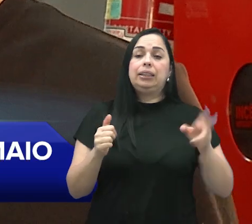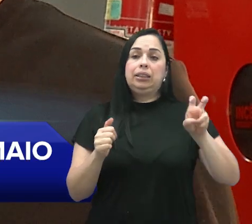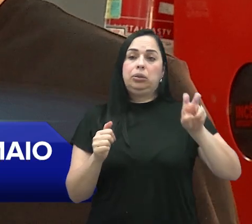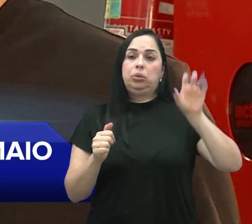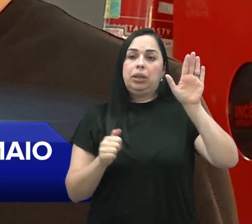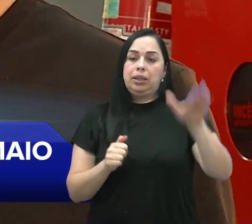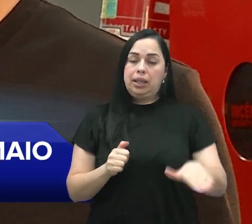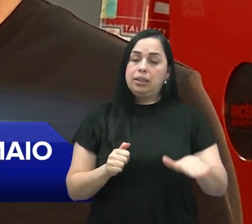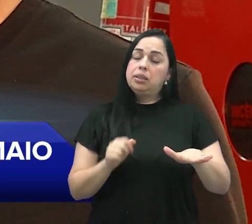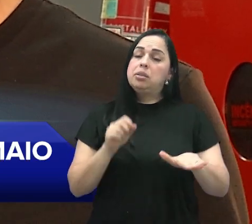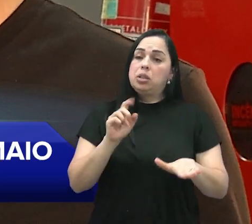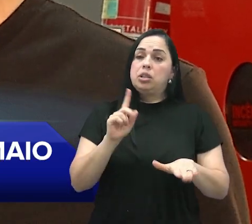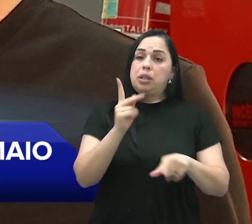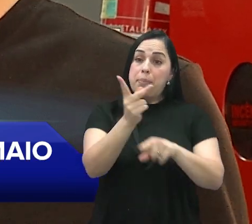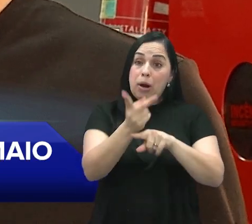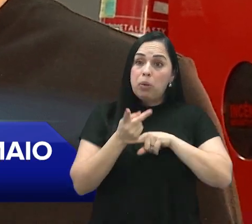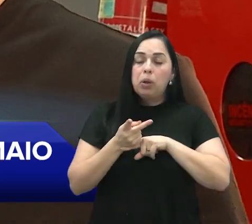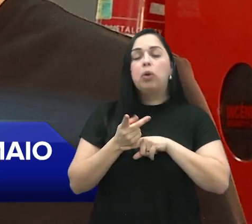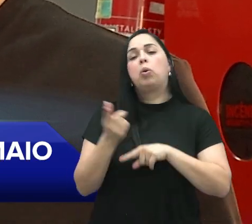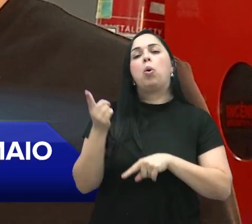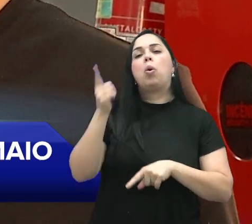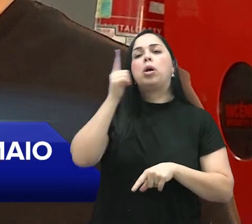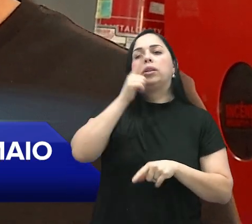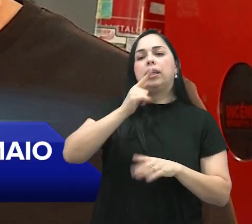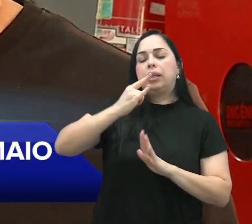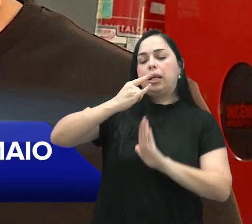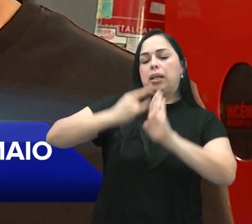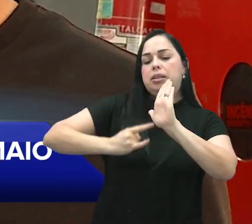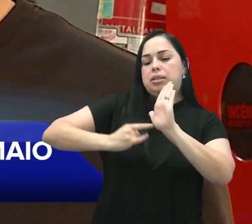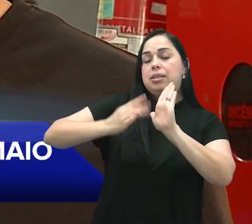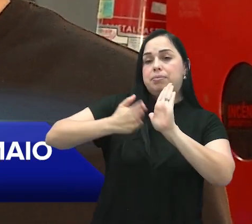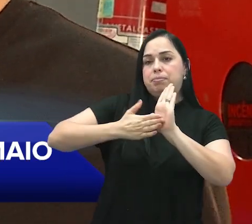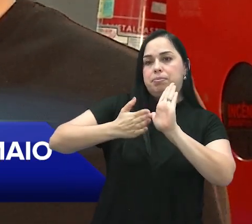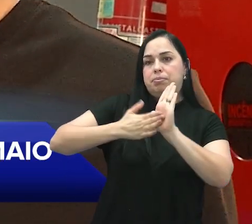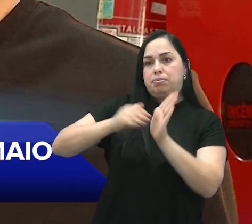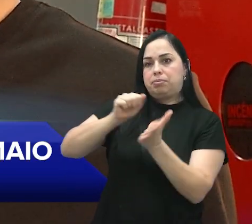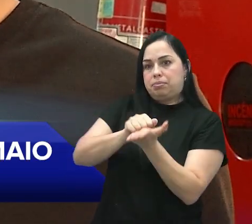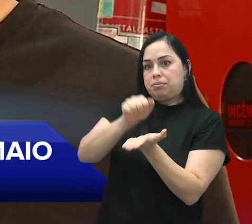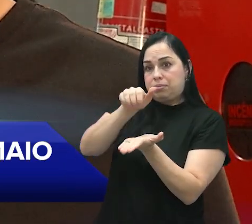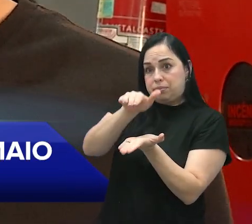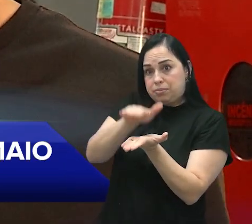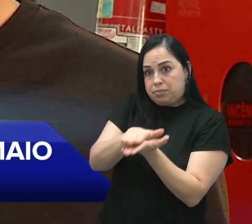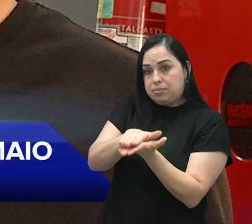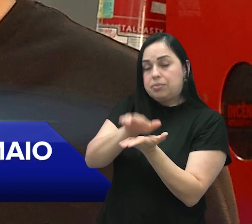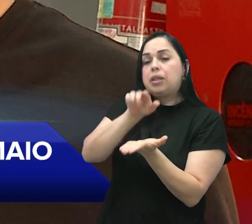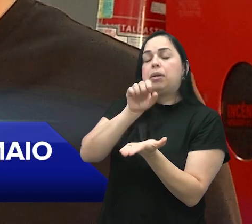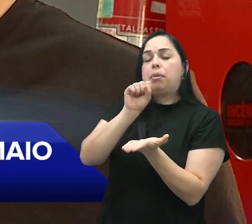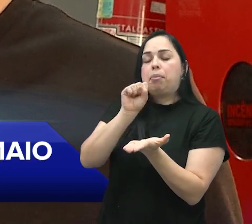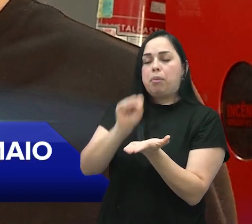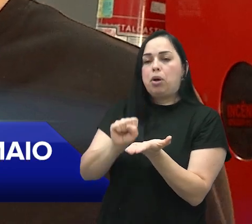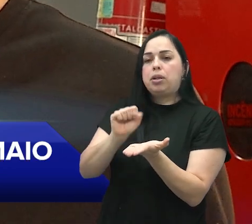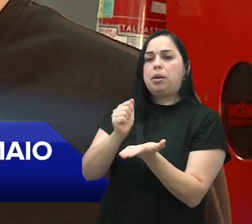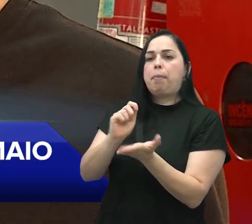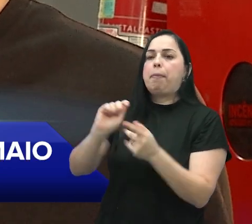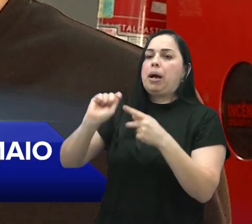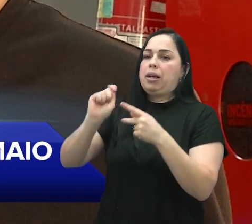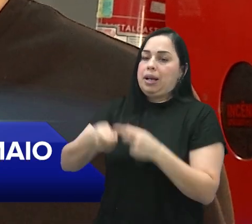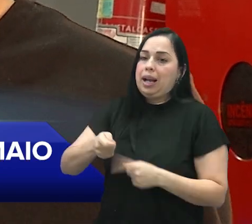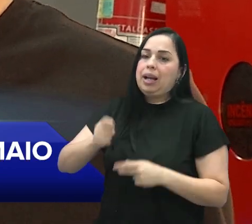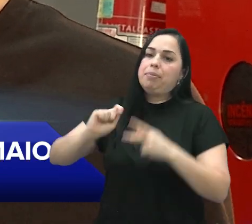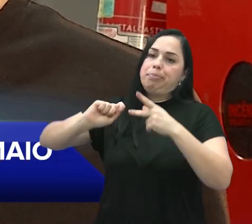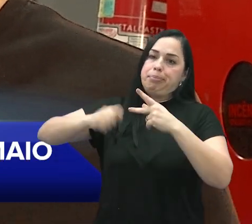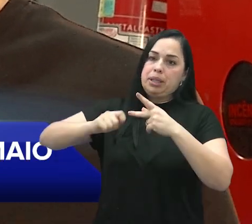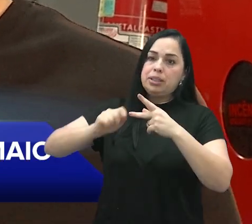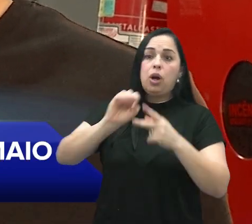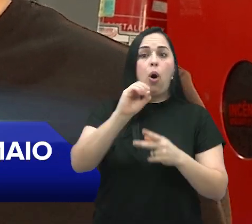público, e nos procurando a gente consegue também emitir a guia, né, do Pix ou uma GRU,